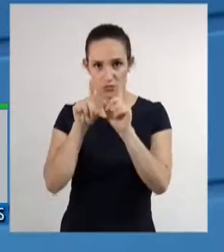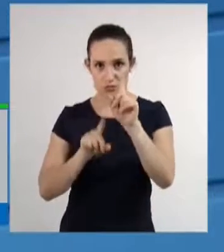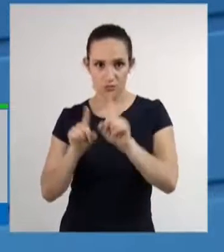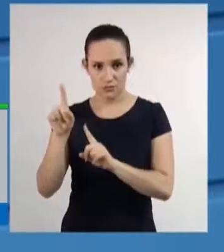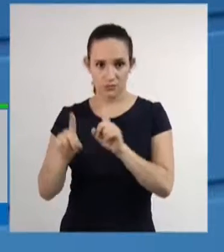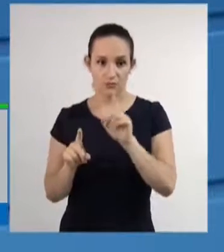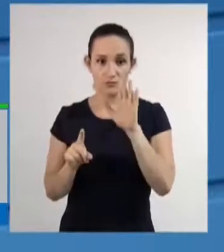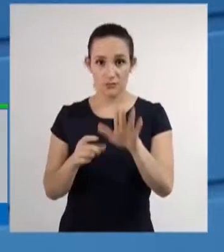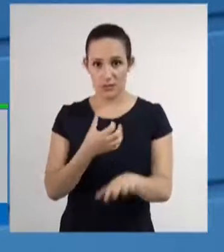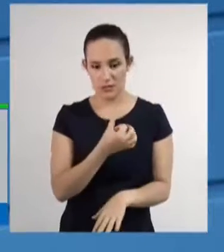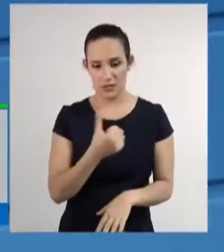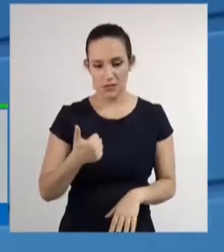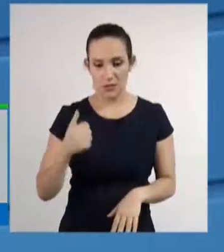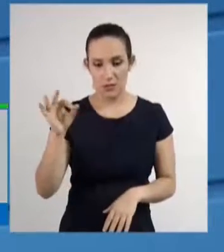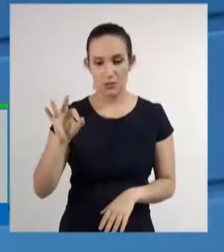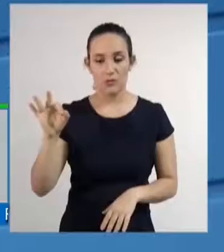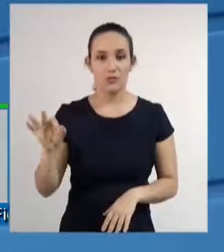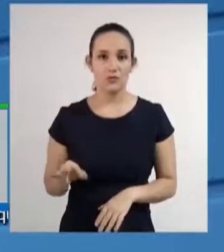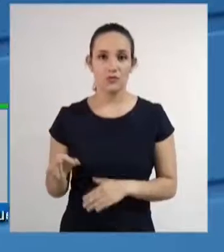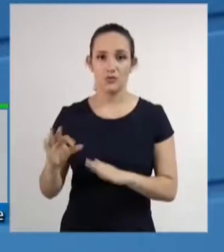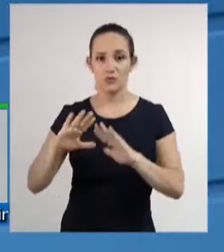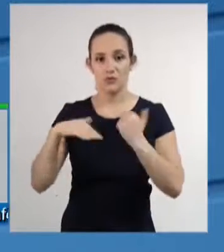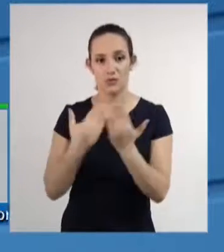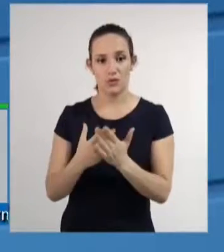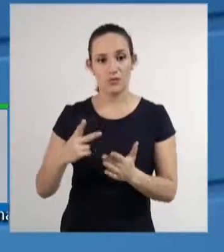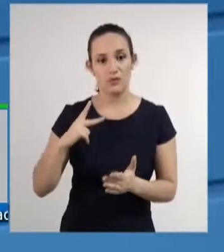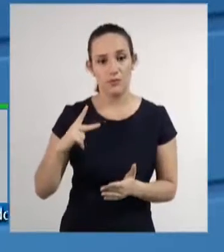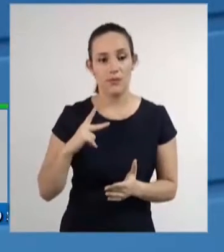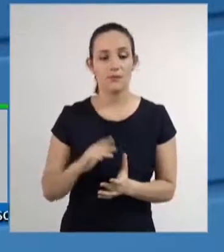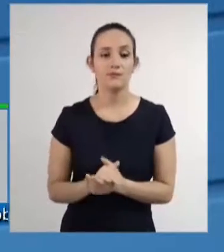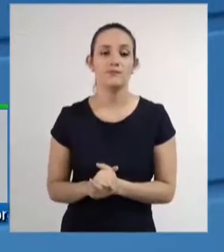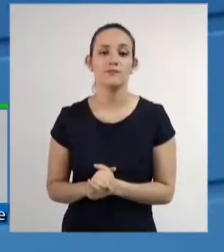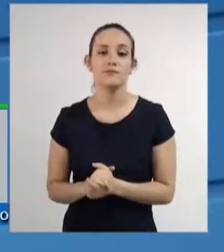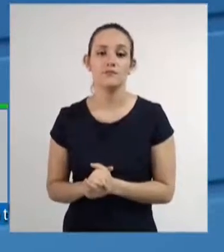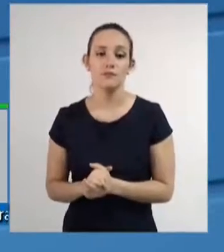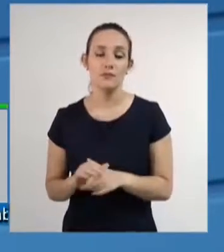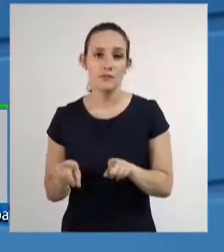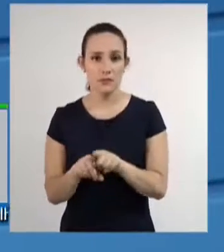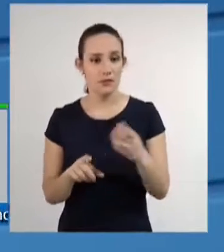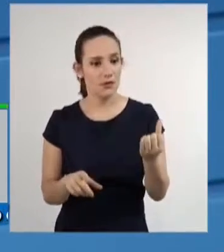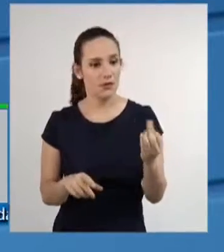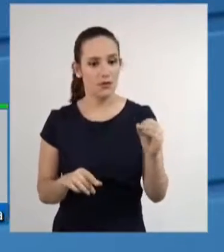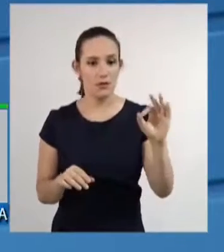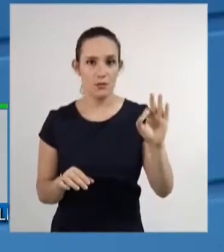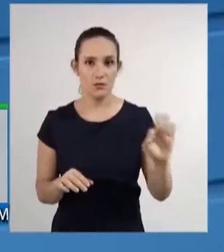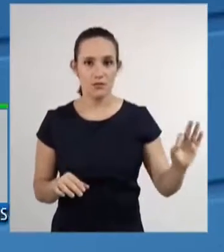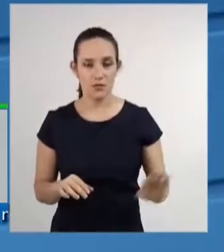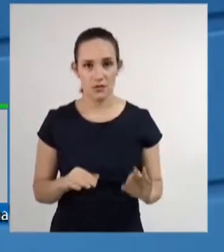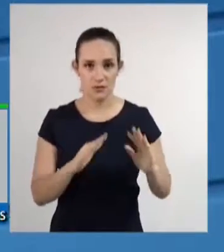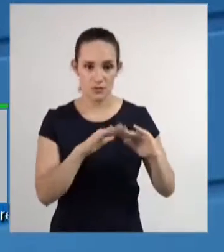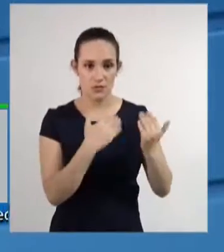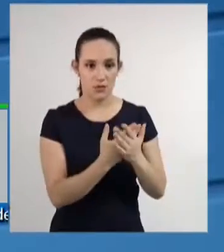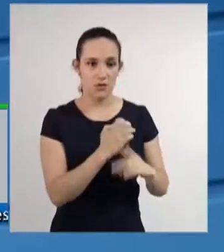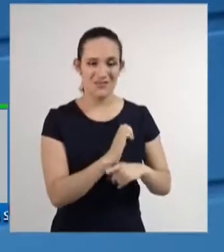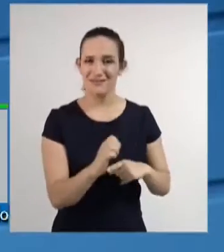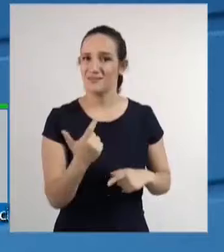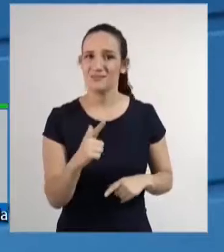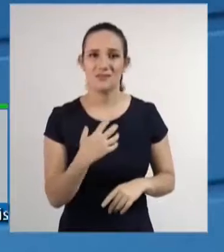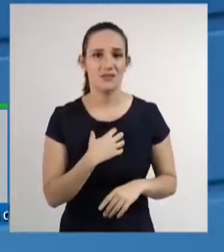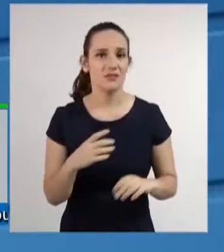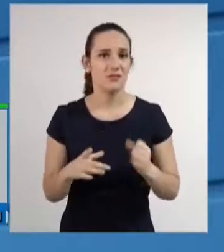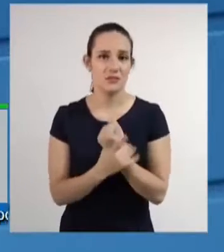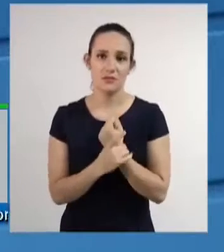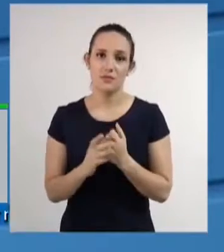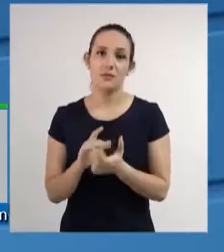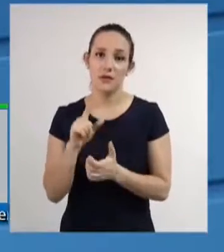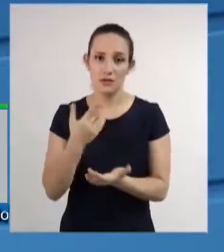das escolas privadas brasileiras e 65% das públicas oferecem um ambiente inseguro, segundo